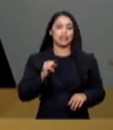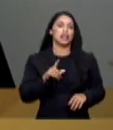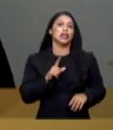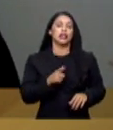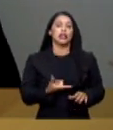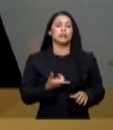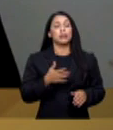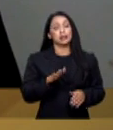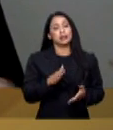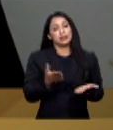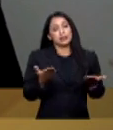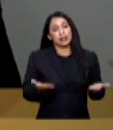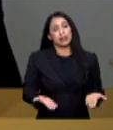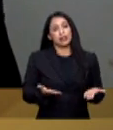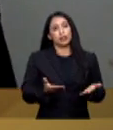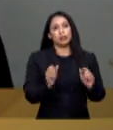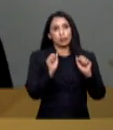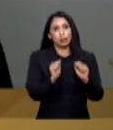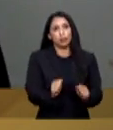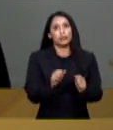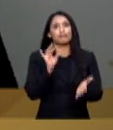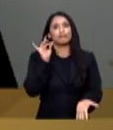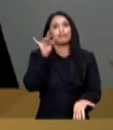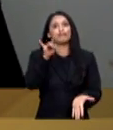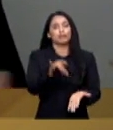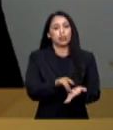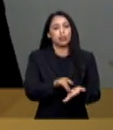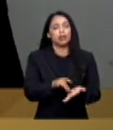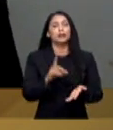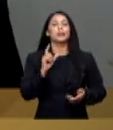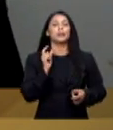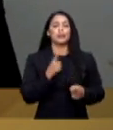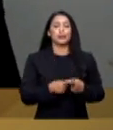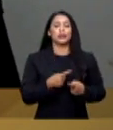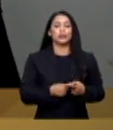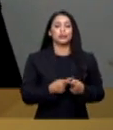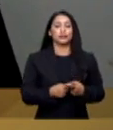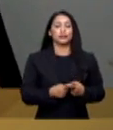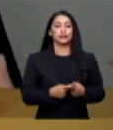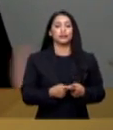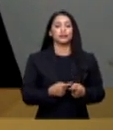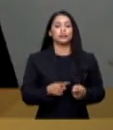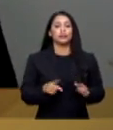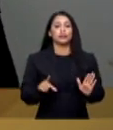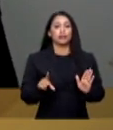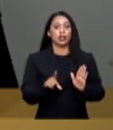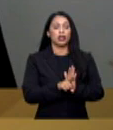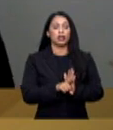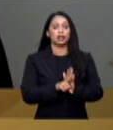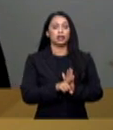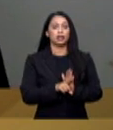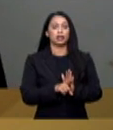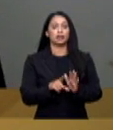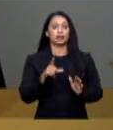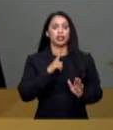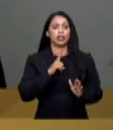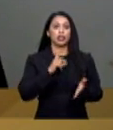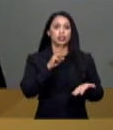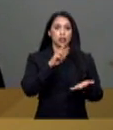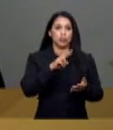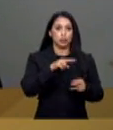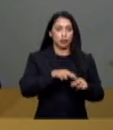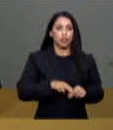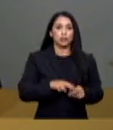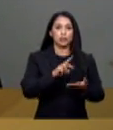valer a interpretação ou o que ele gostaria que fosse, enfim, que também a lei existe a despeito dos seus autores, e como disse